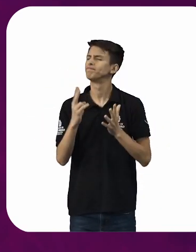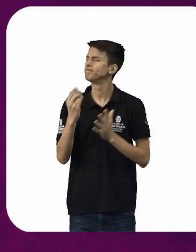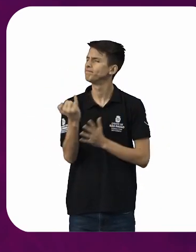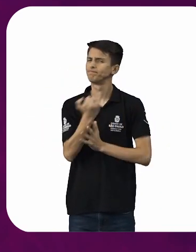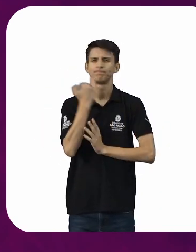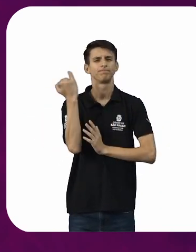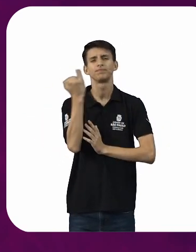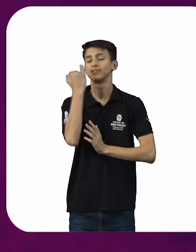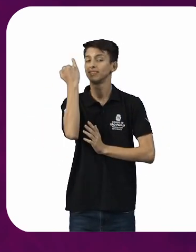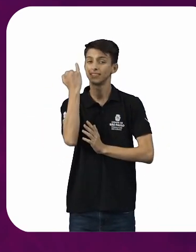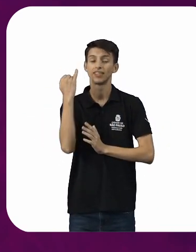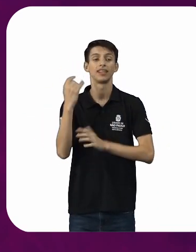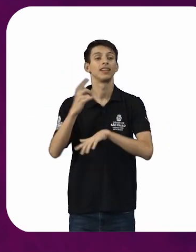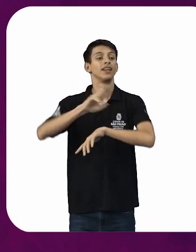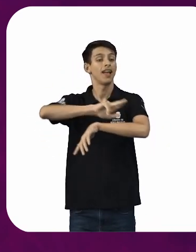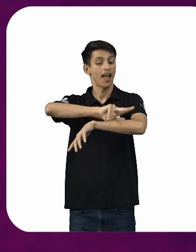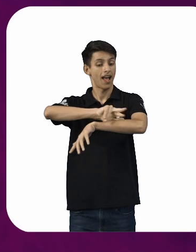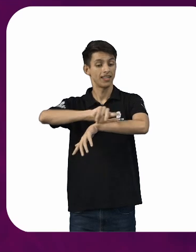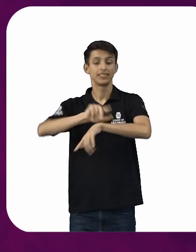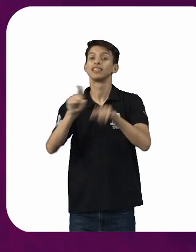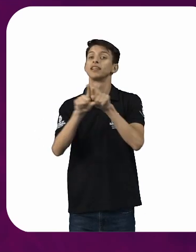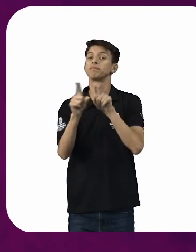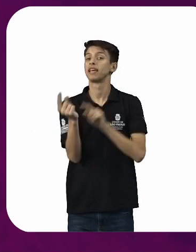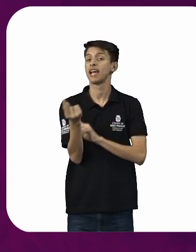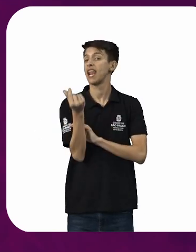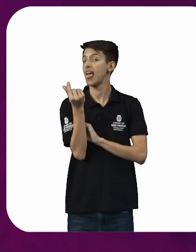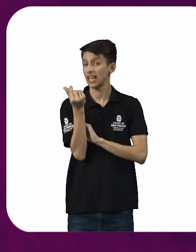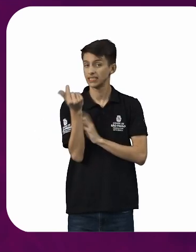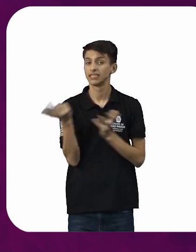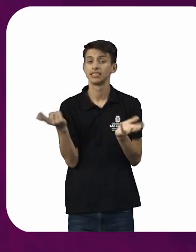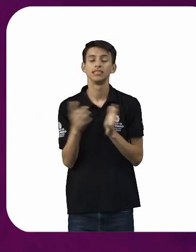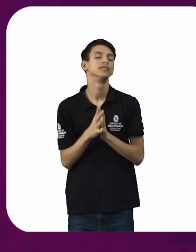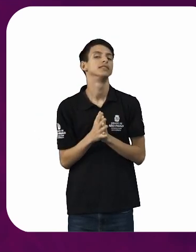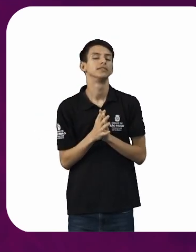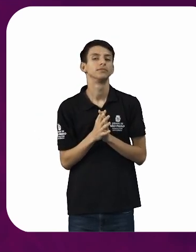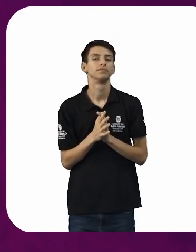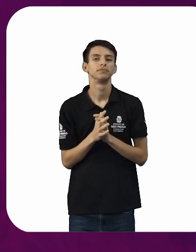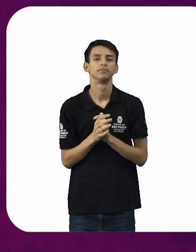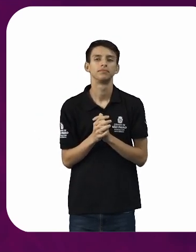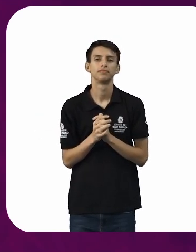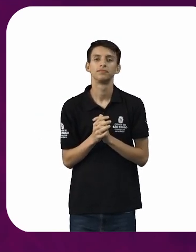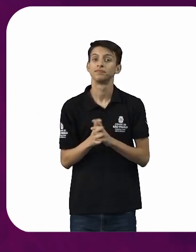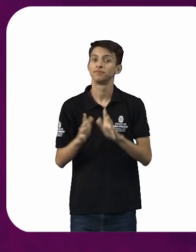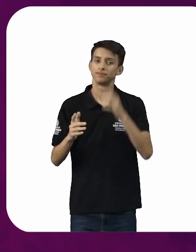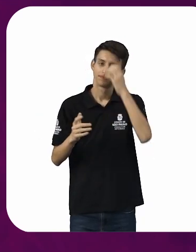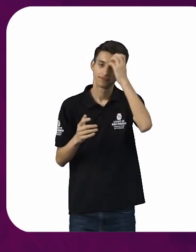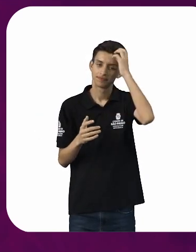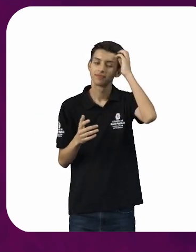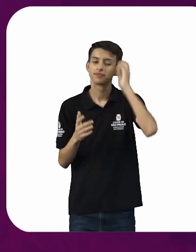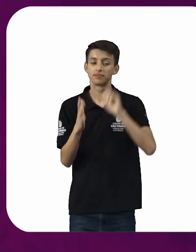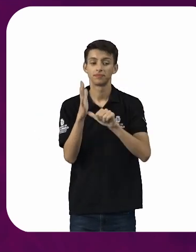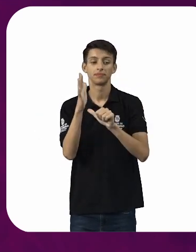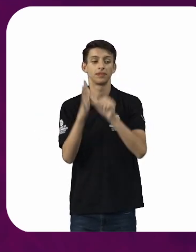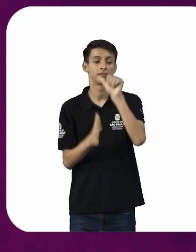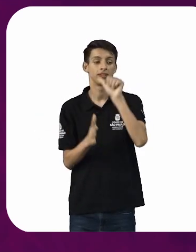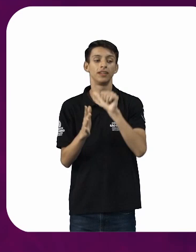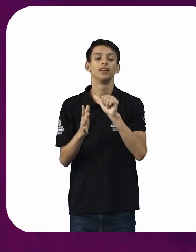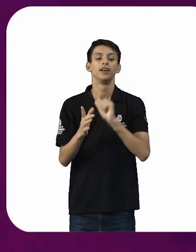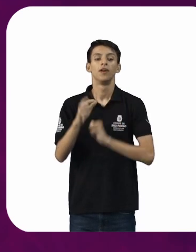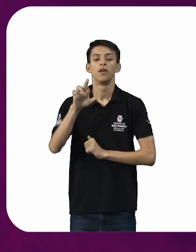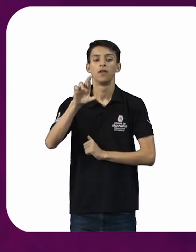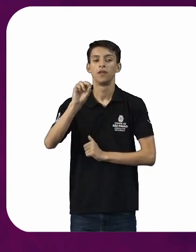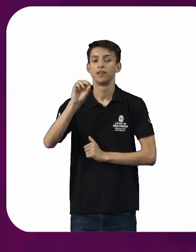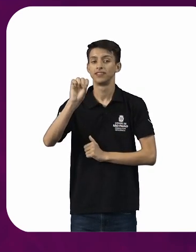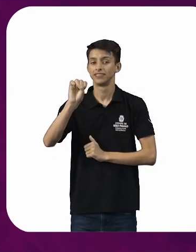classe, estão conosco duas convidadas muito ilustres. A nossa primeira debatedora convidada é a doutora